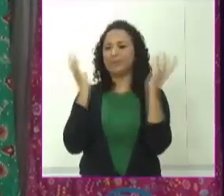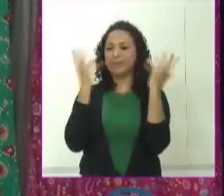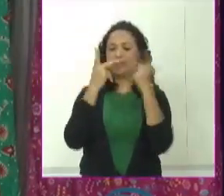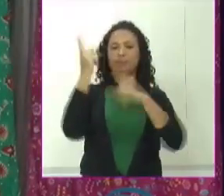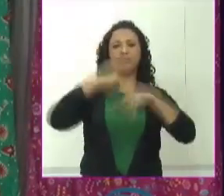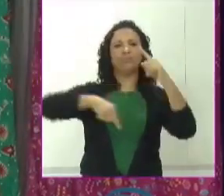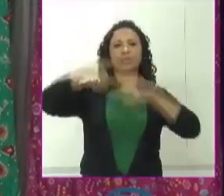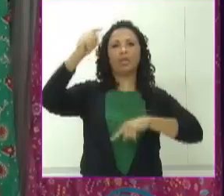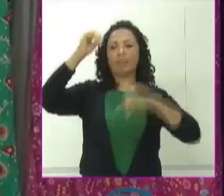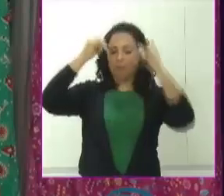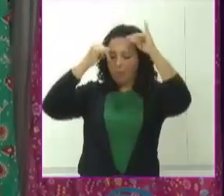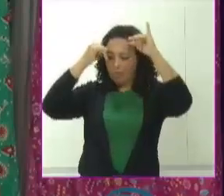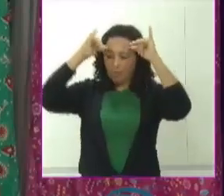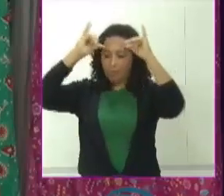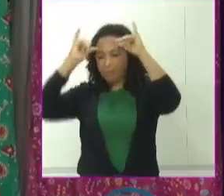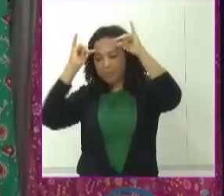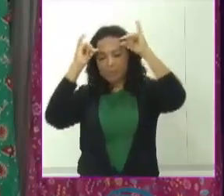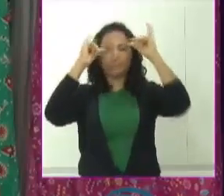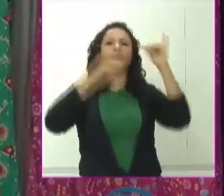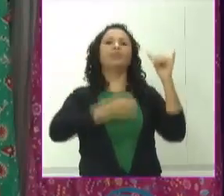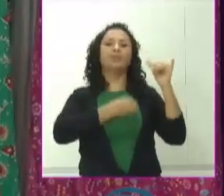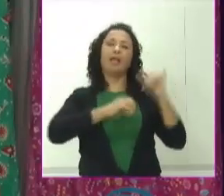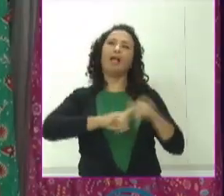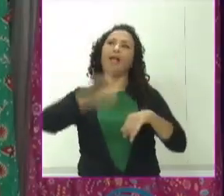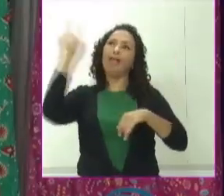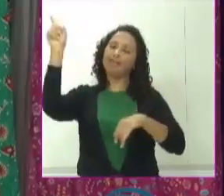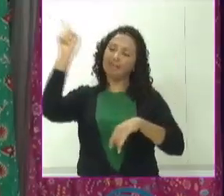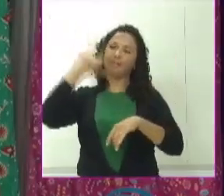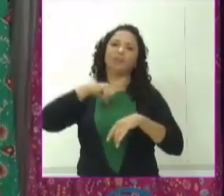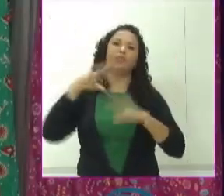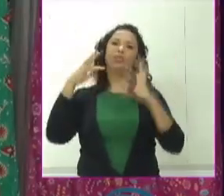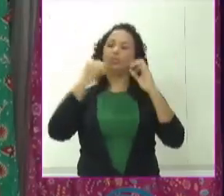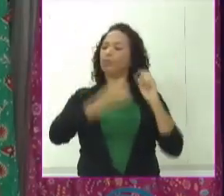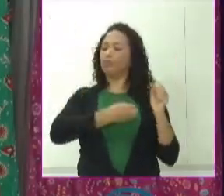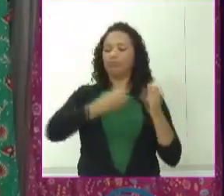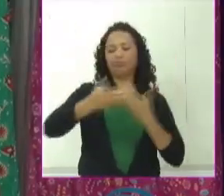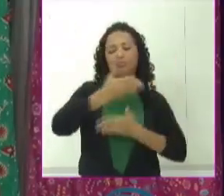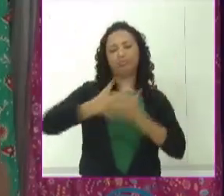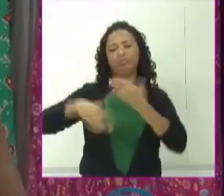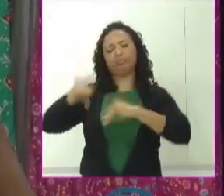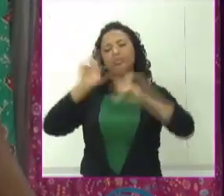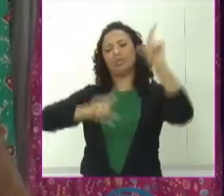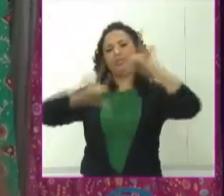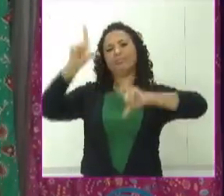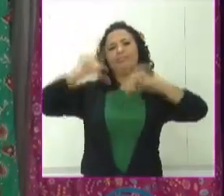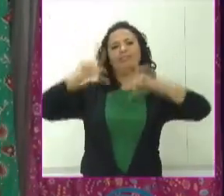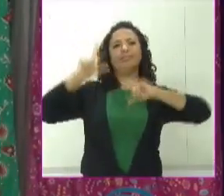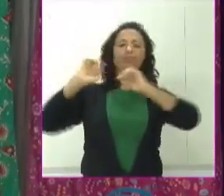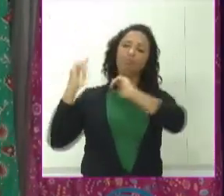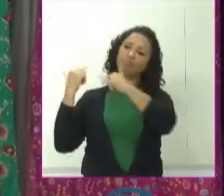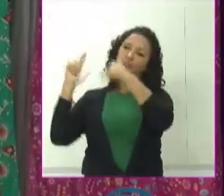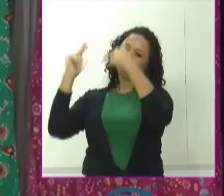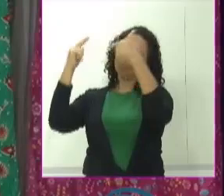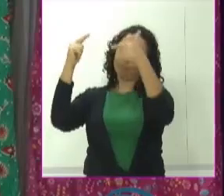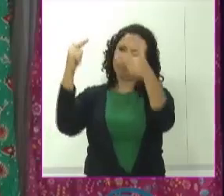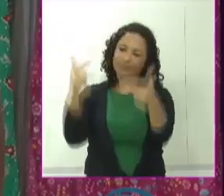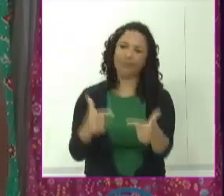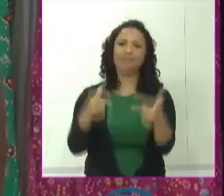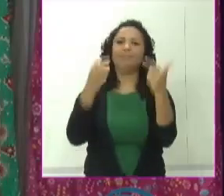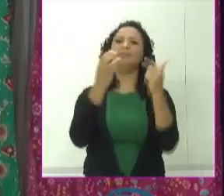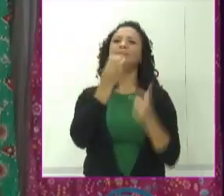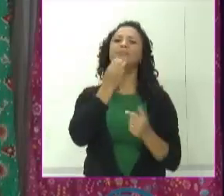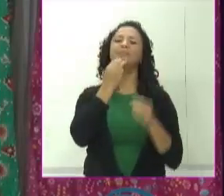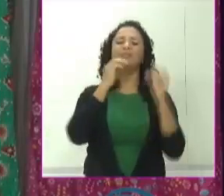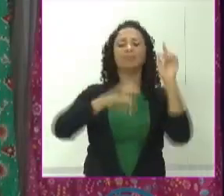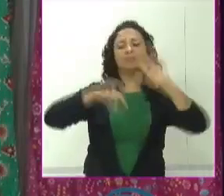mas o boi vai estar aqui, as nossas amigas lá em cima. Esse é o que é o programa Mariano Tradicional, Mariano